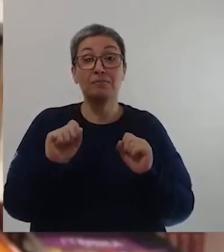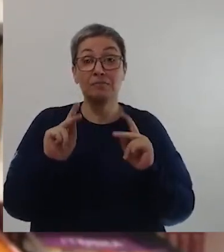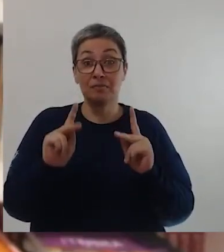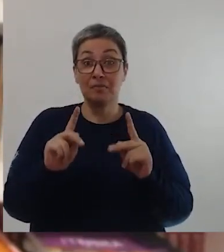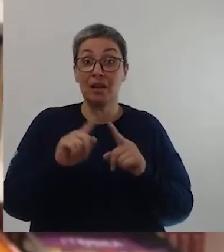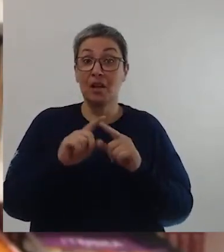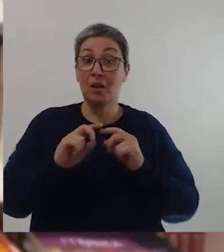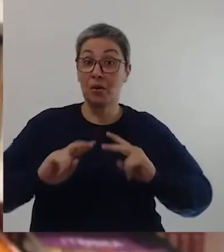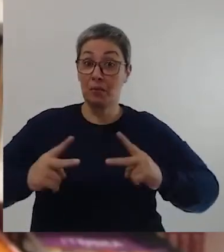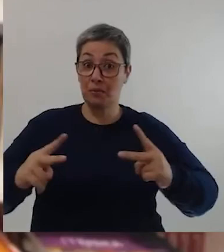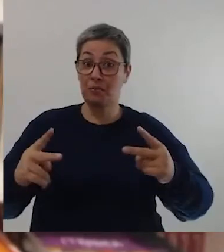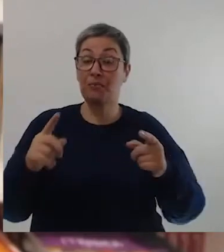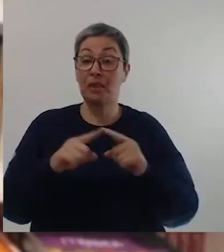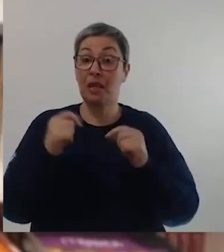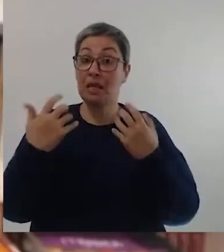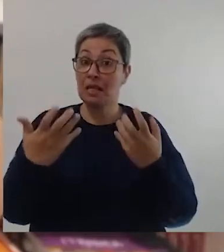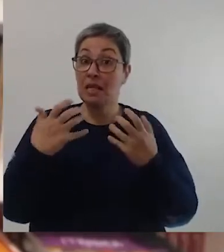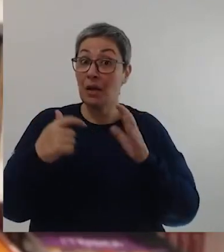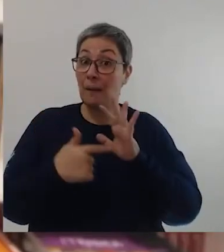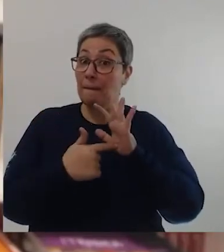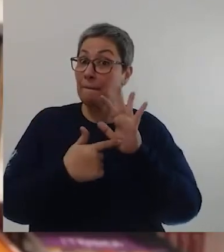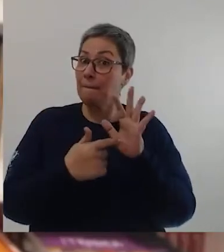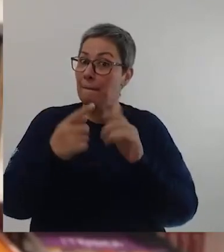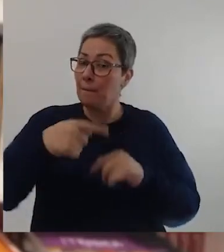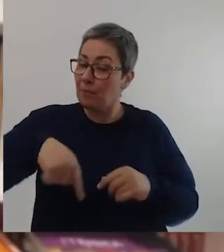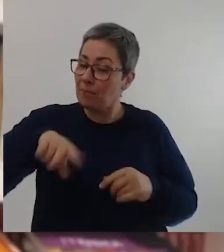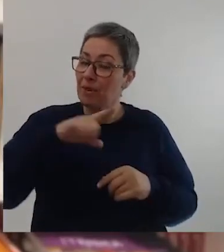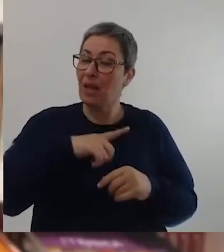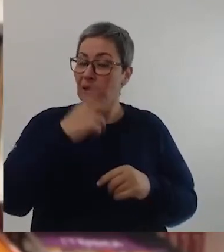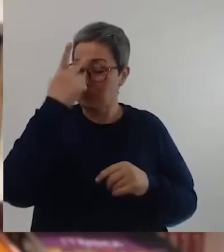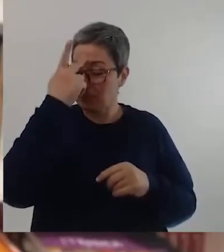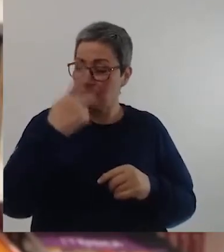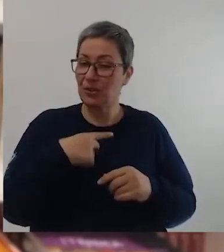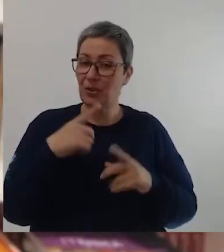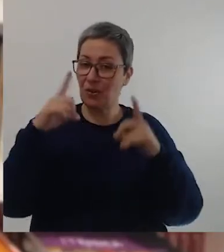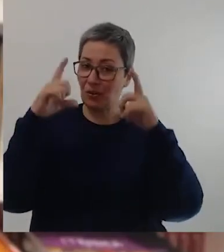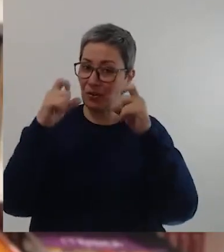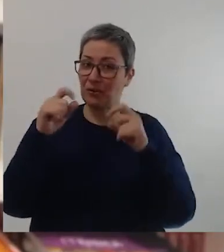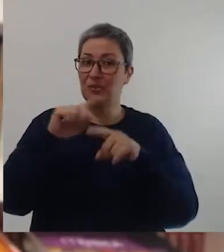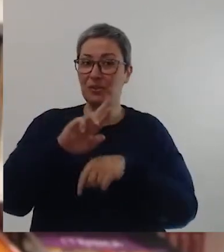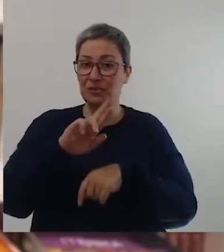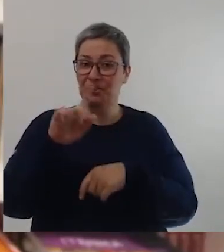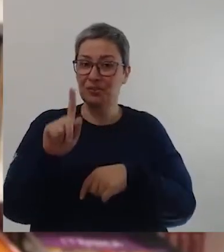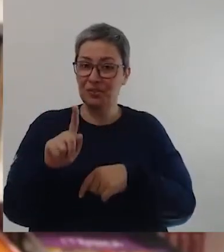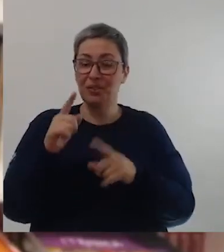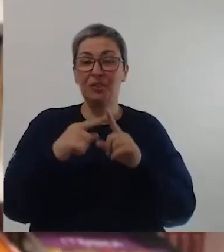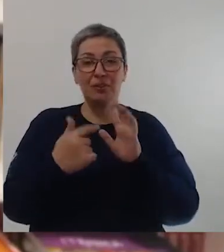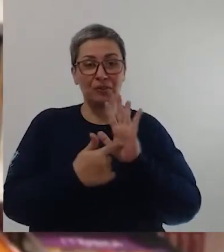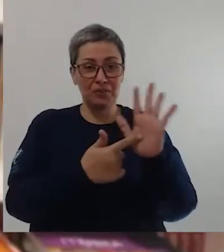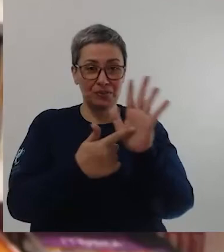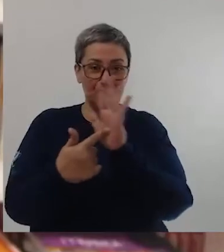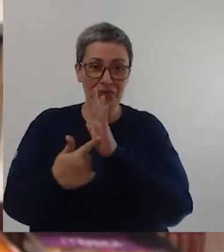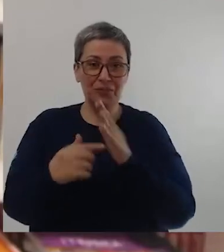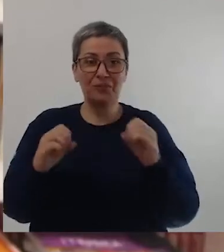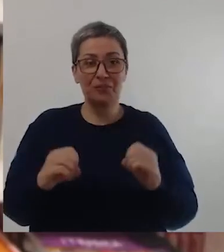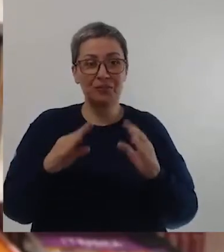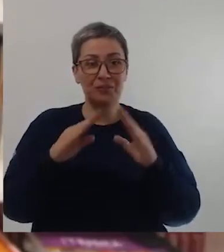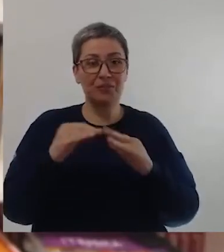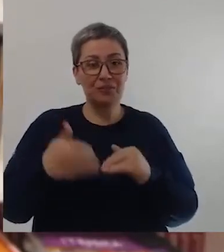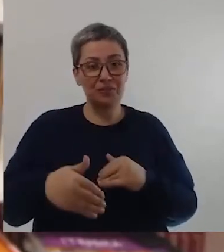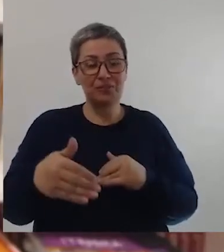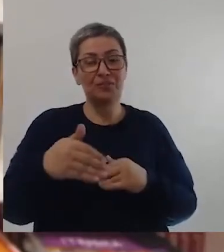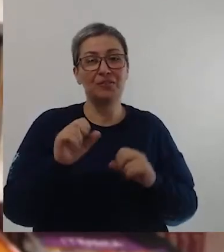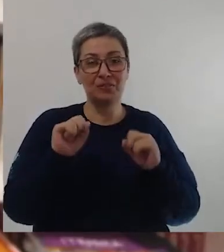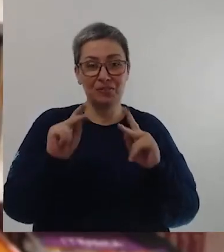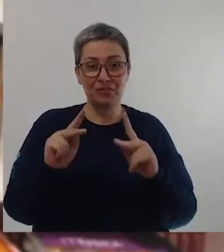em cima de mim ok compartilhe com a gente porque eu quero trazer aí o seu auto-retrato do seu RG para mostrar aqui